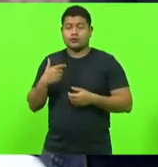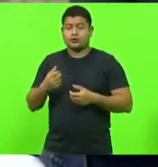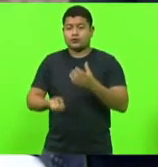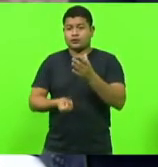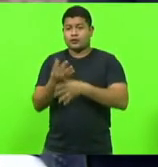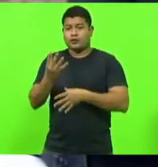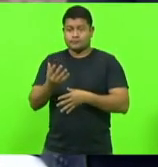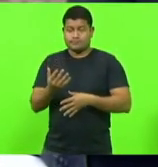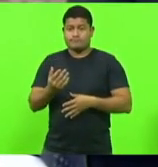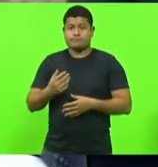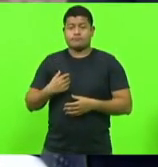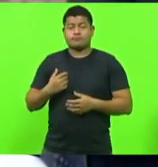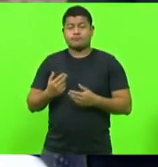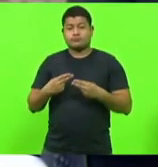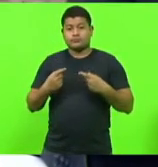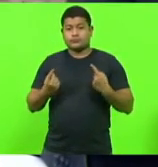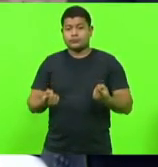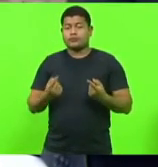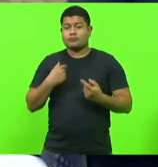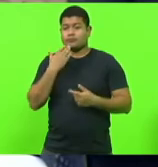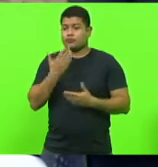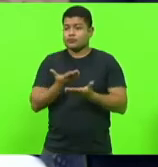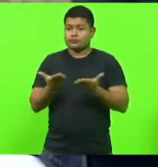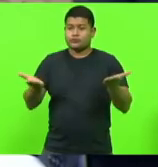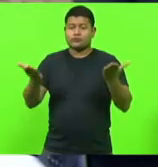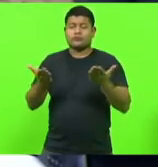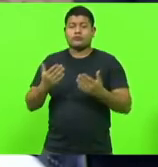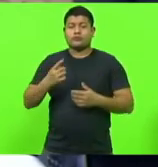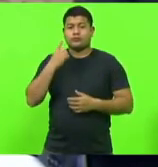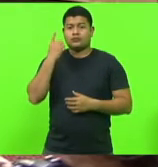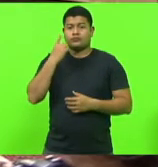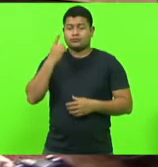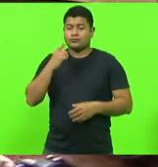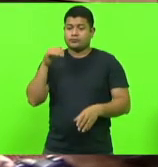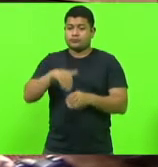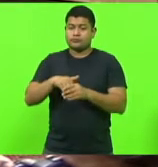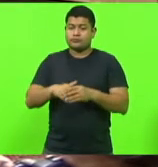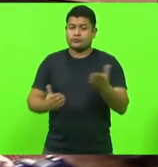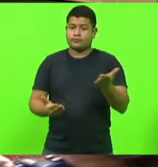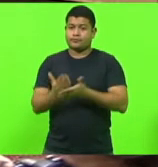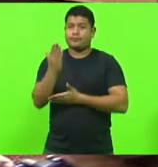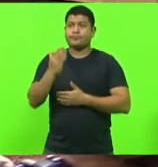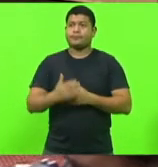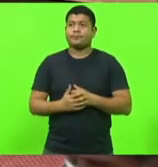função disso, pela importância do projeto, peço o voto a todos os colegas. Favorável, claro.